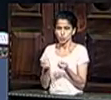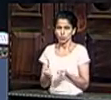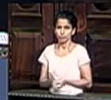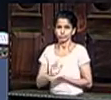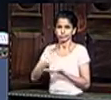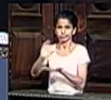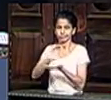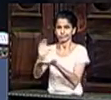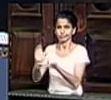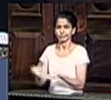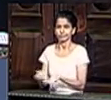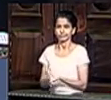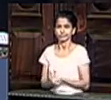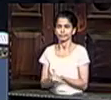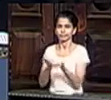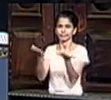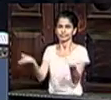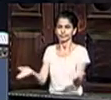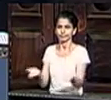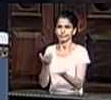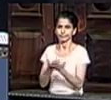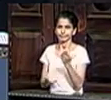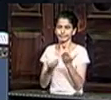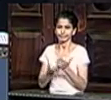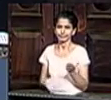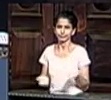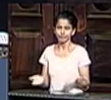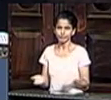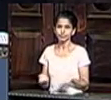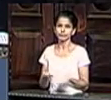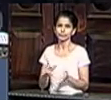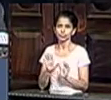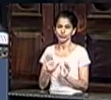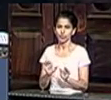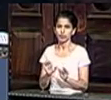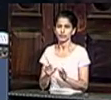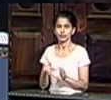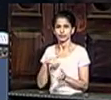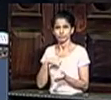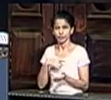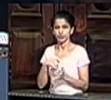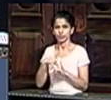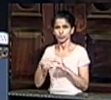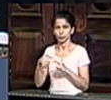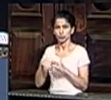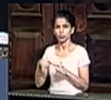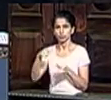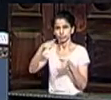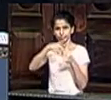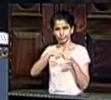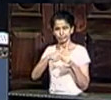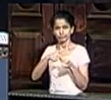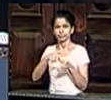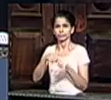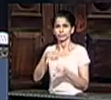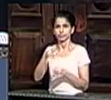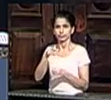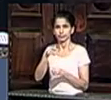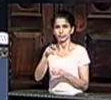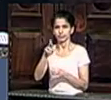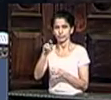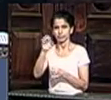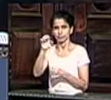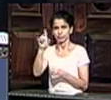que fez com que a receita mesmo tendo caído por conta da crise do royalty e por conta de